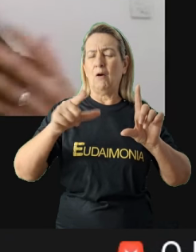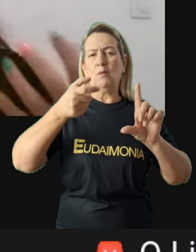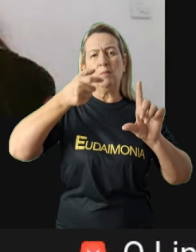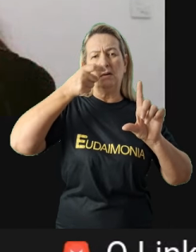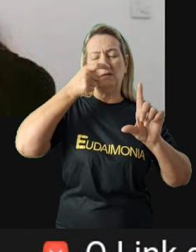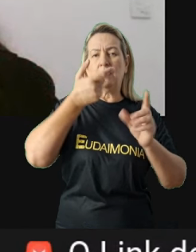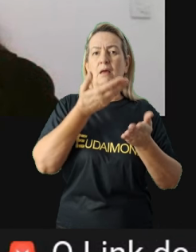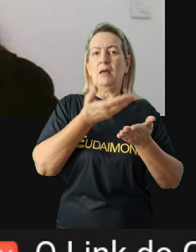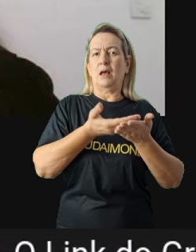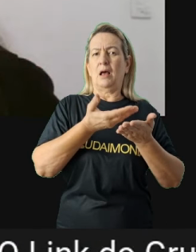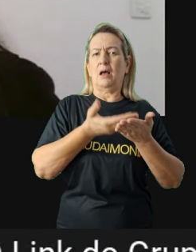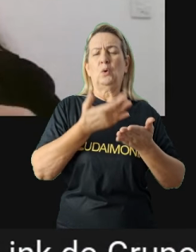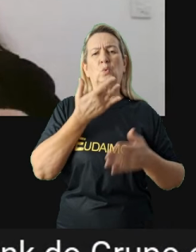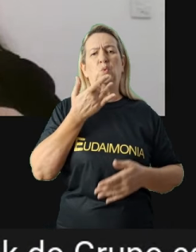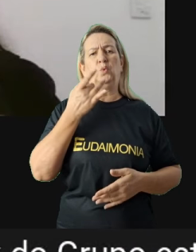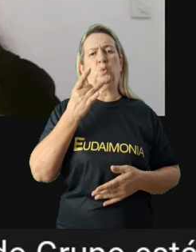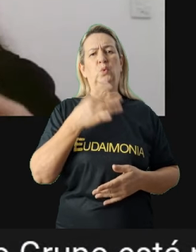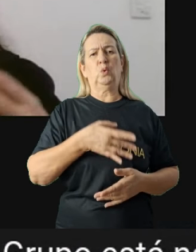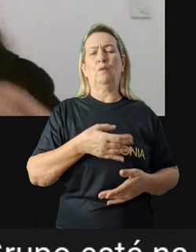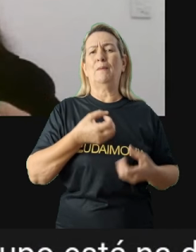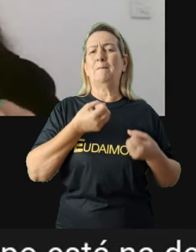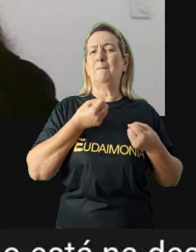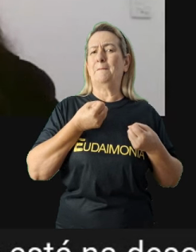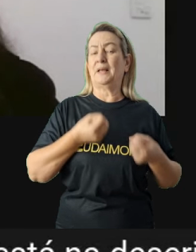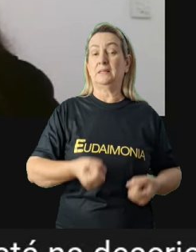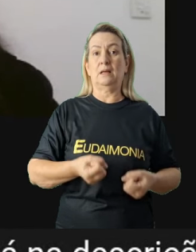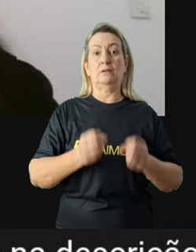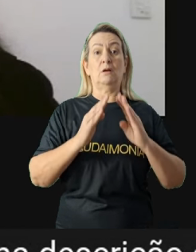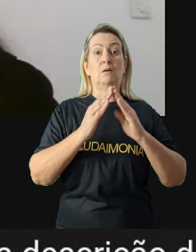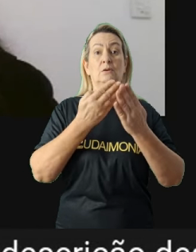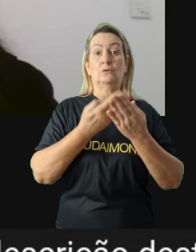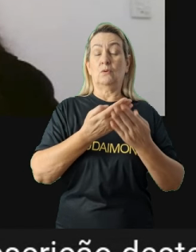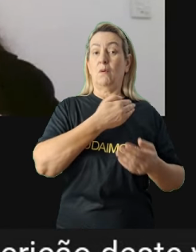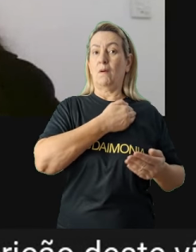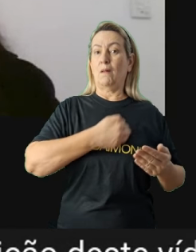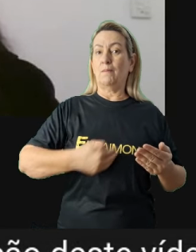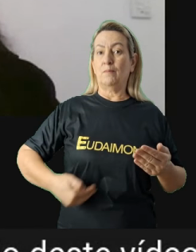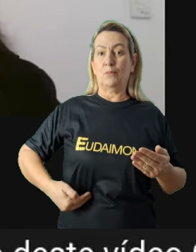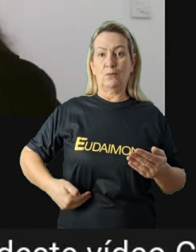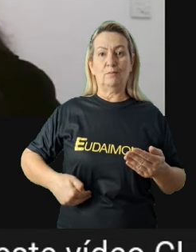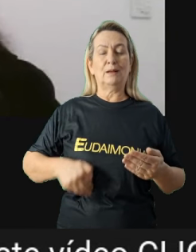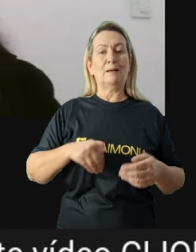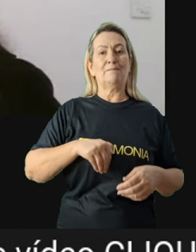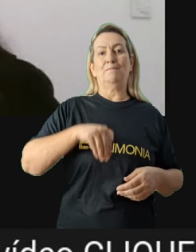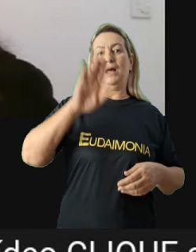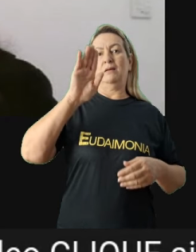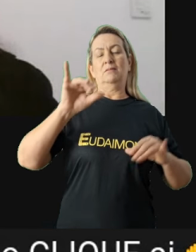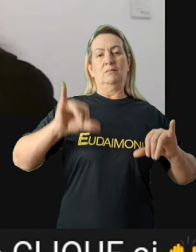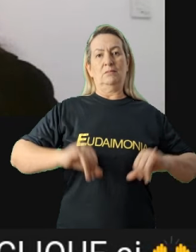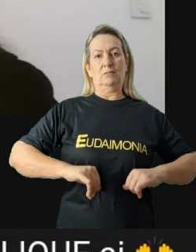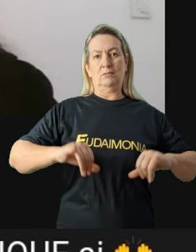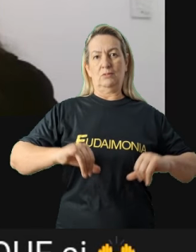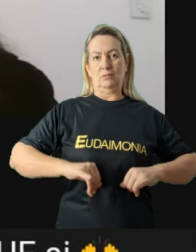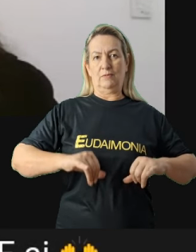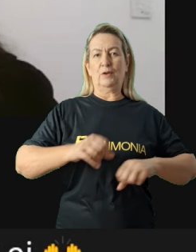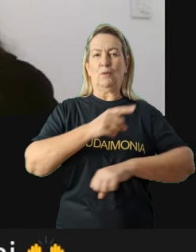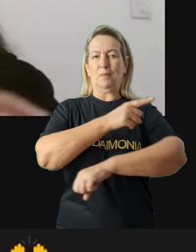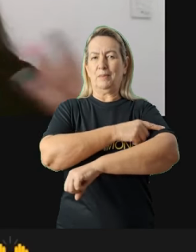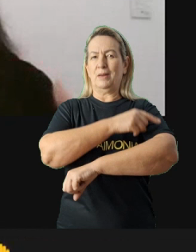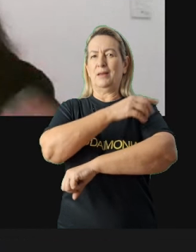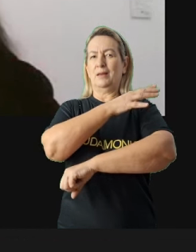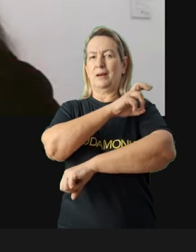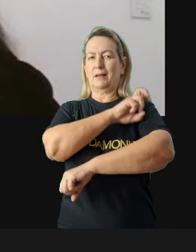os professores sem a formação adequada, então foi, assim, foi pesaroso ver o ensino público, principalmente dos primeiros anos,